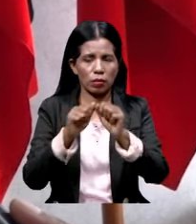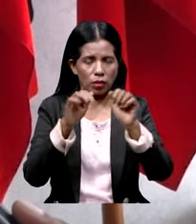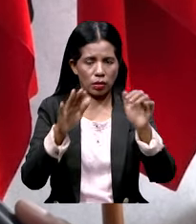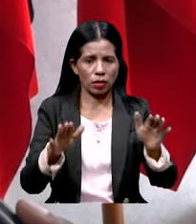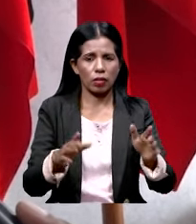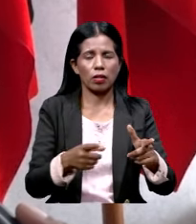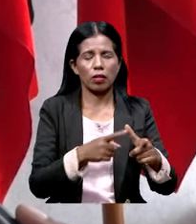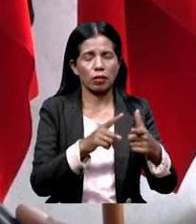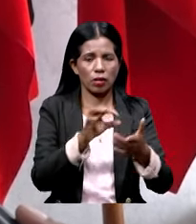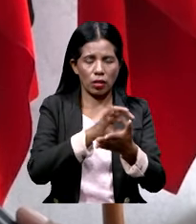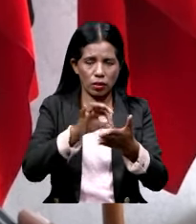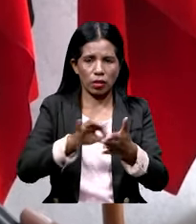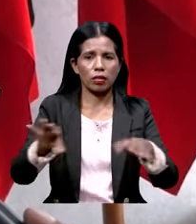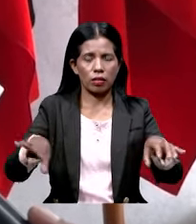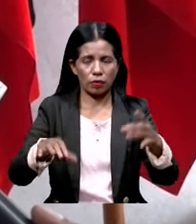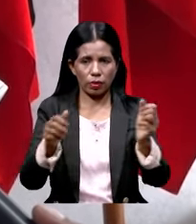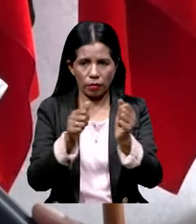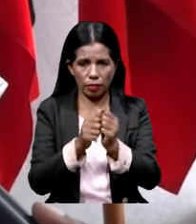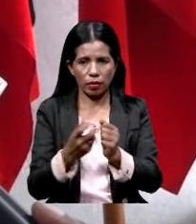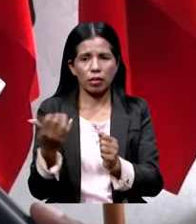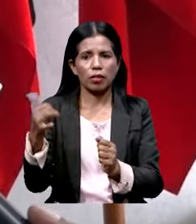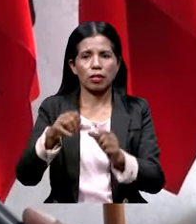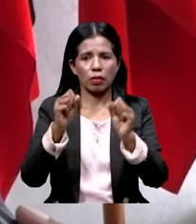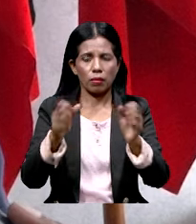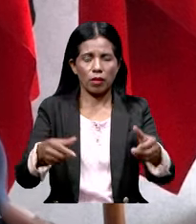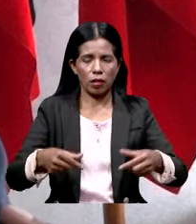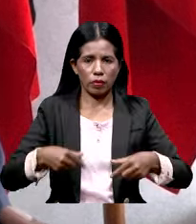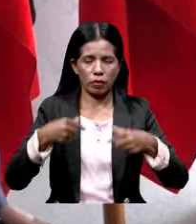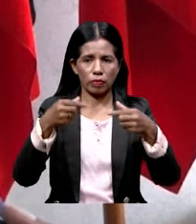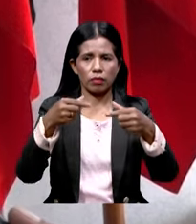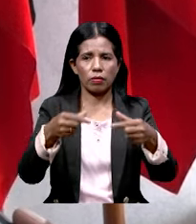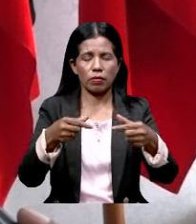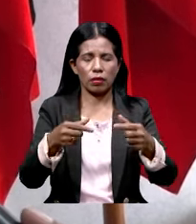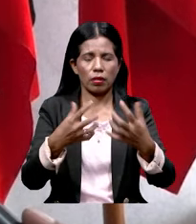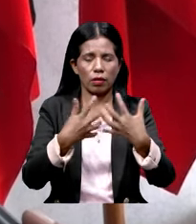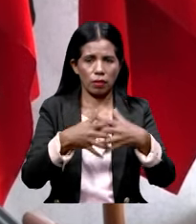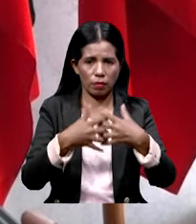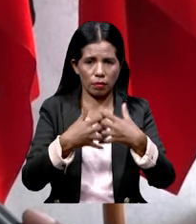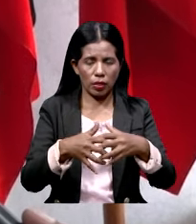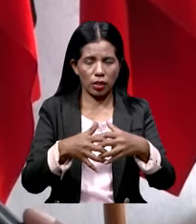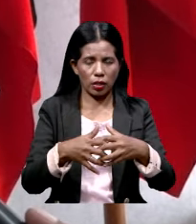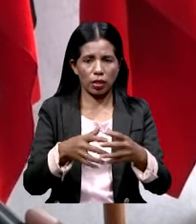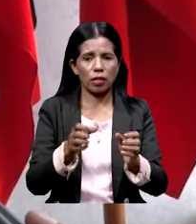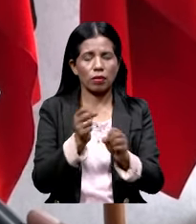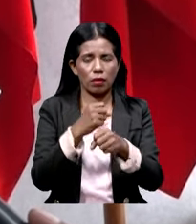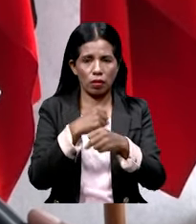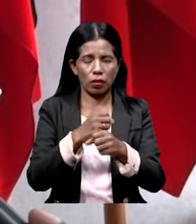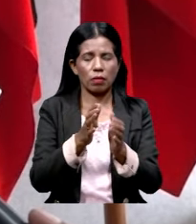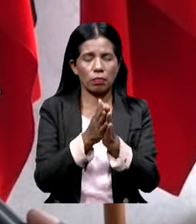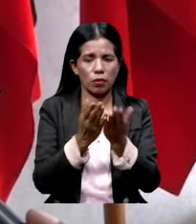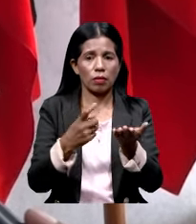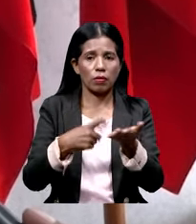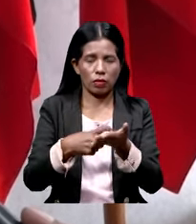li liu assina contrato onde não é se revela fornece máquina imprime vai